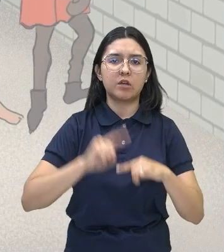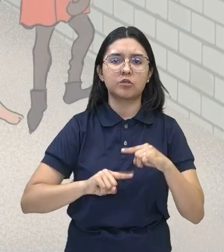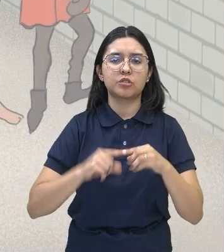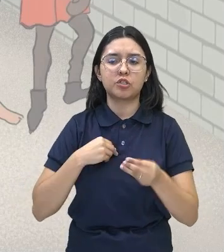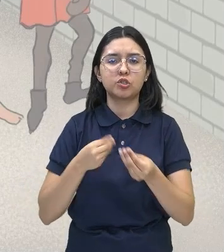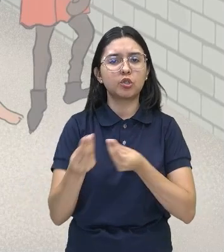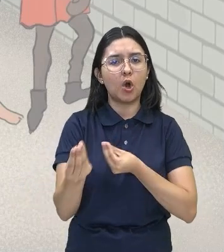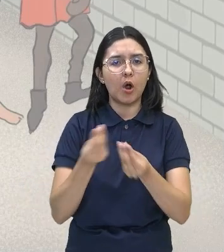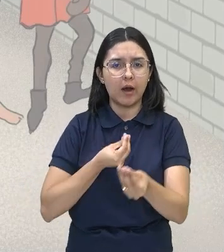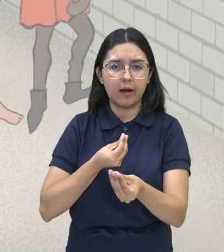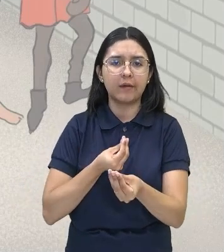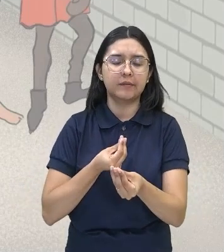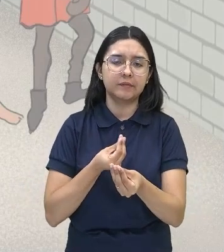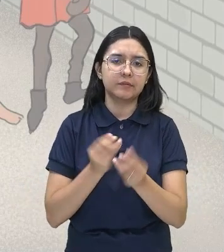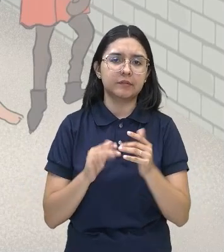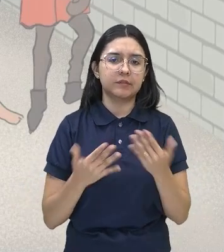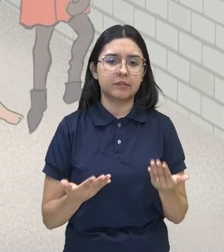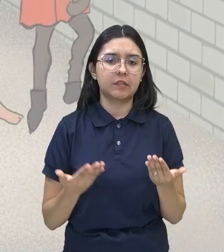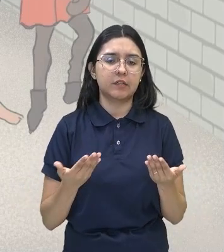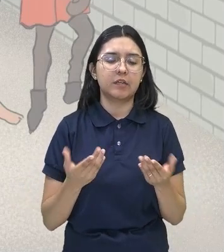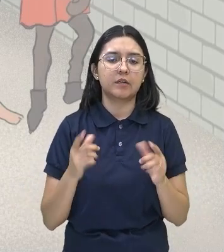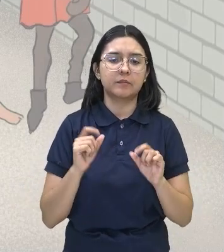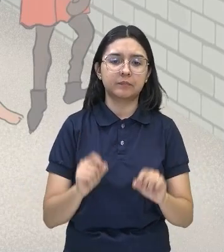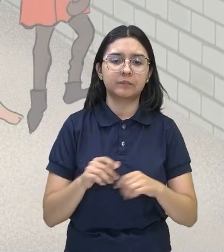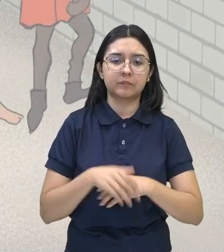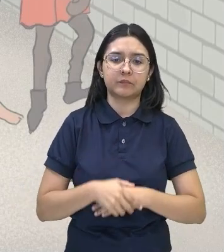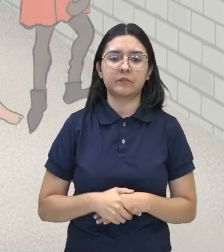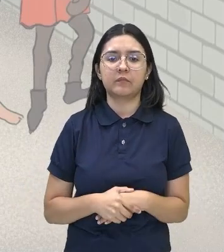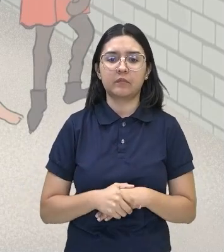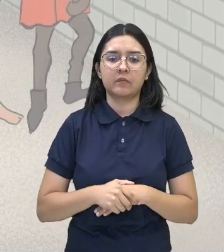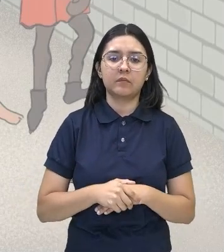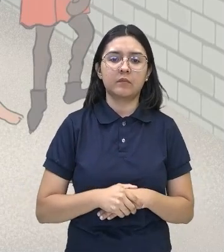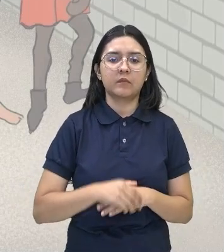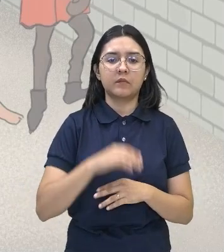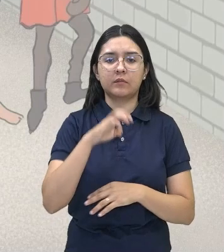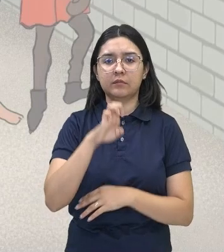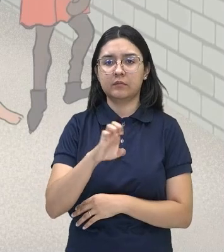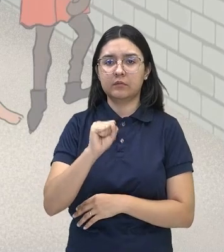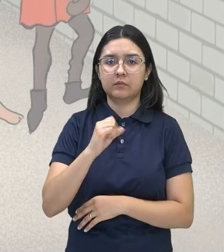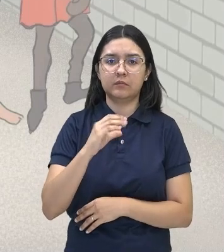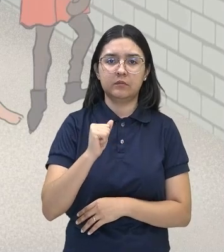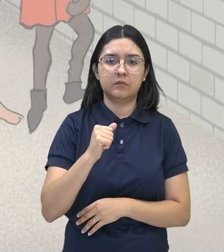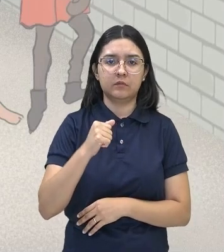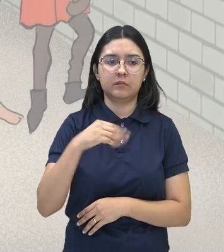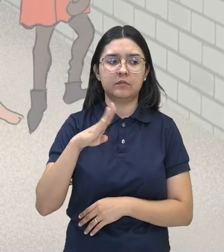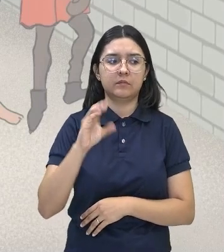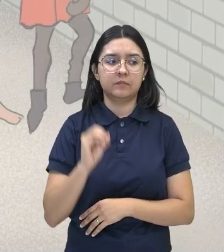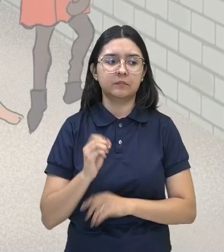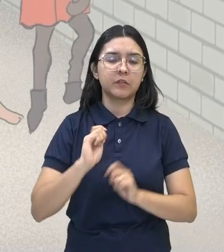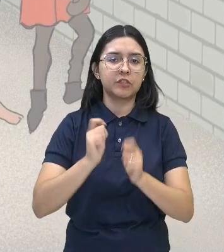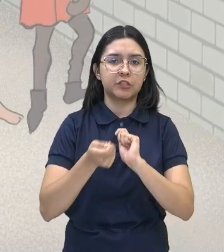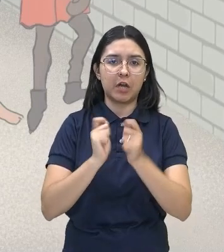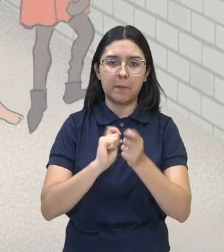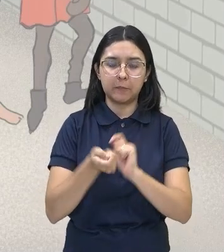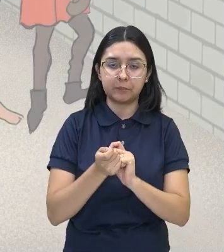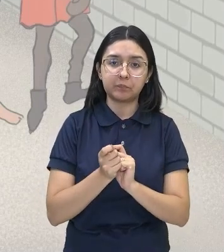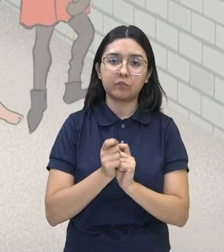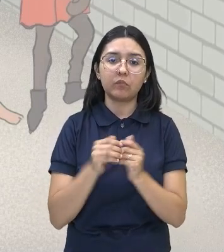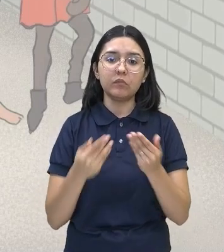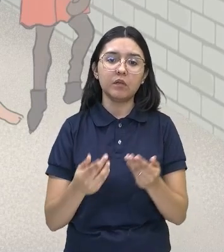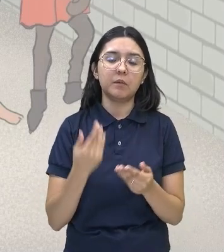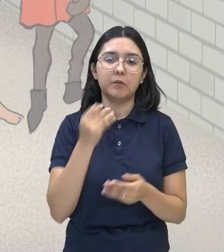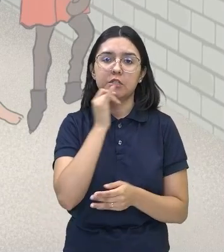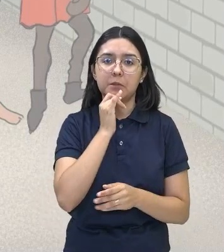por outra mercadoria, que a gente vai chamar de escambo. O que é o escambo, professor? É quando eu troco